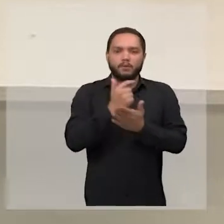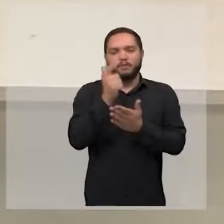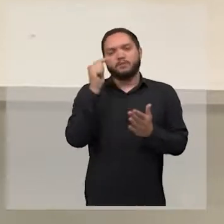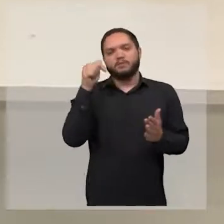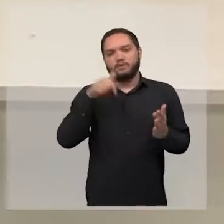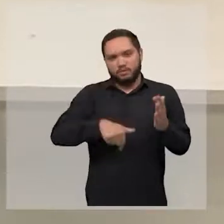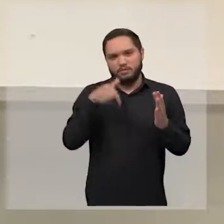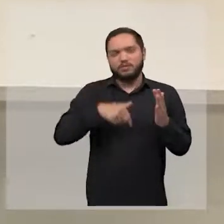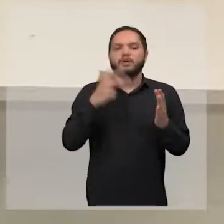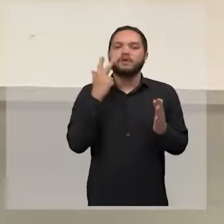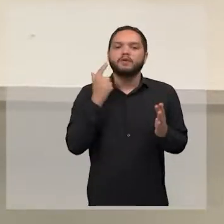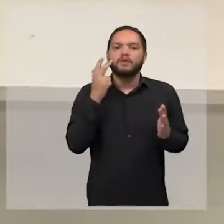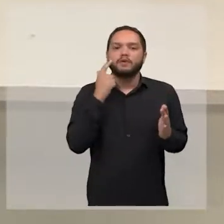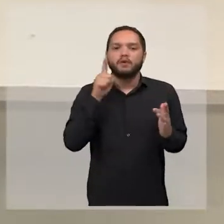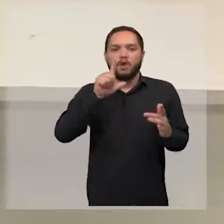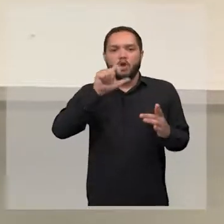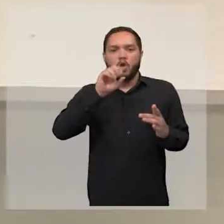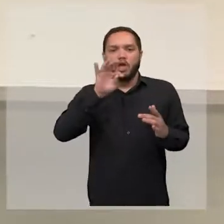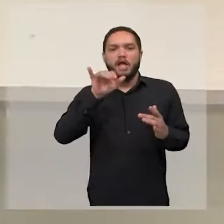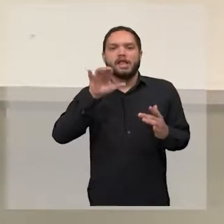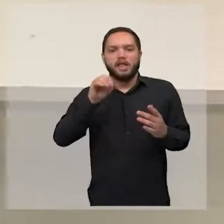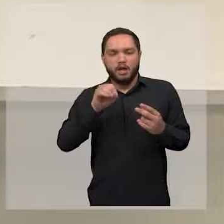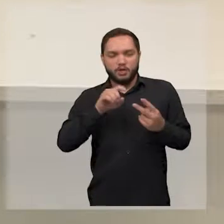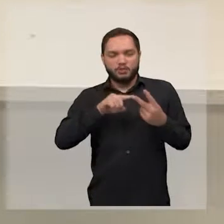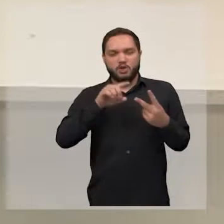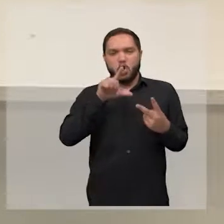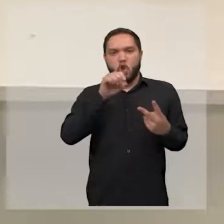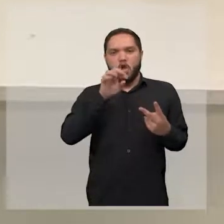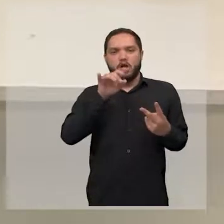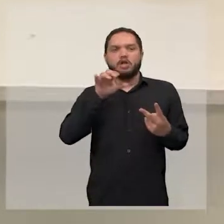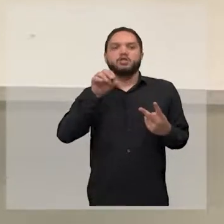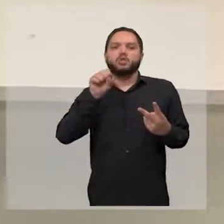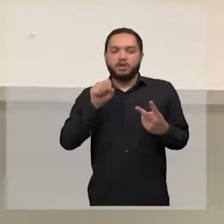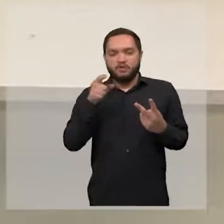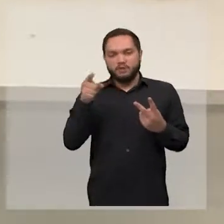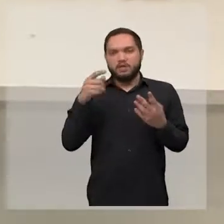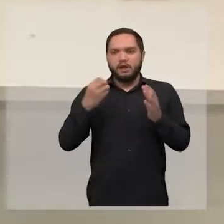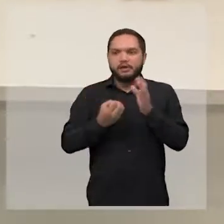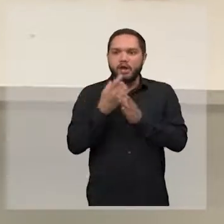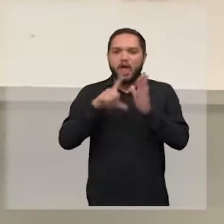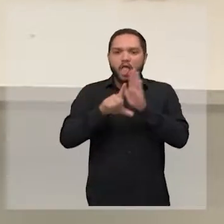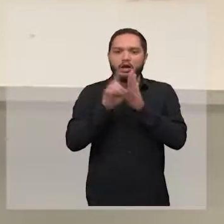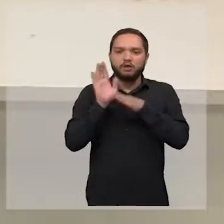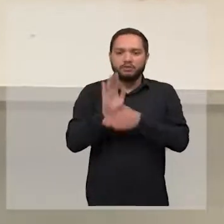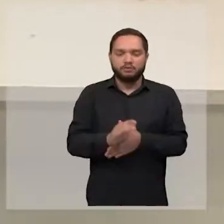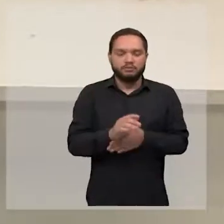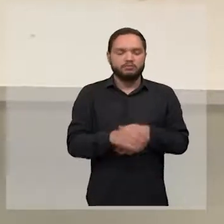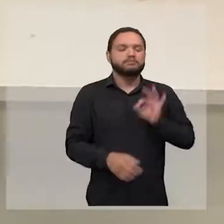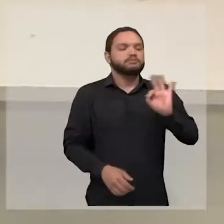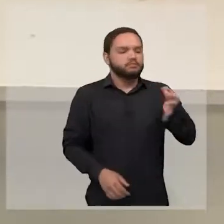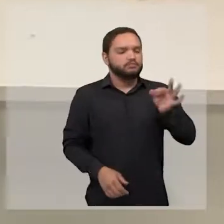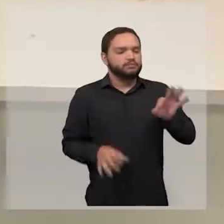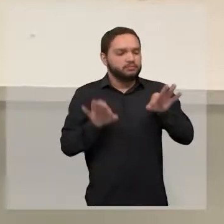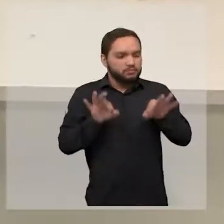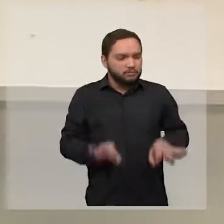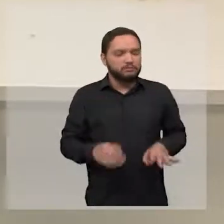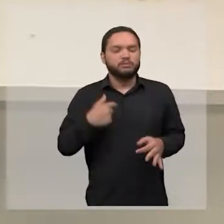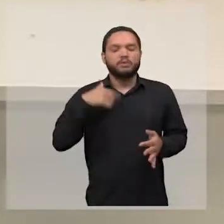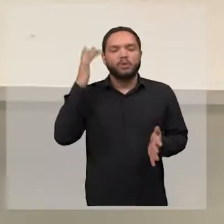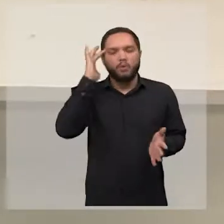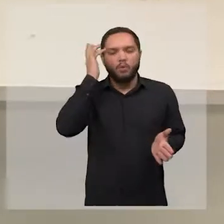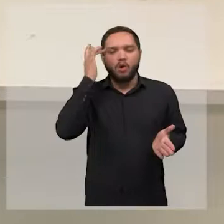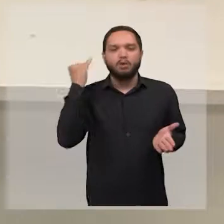que aspectos, inclusive, o senhor pretende legislar sobre esta relação, né? Com certeza, eu acho muito oportuno isso,